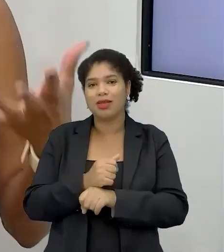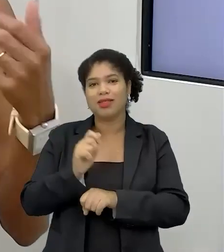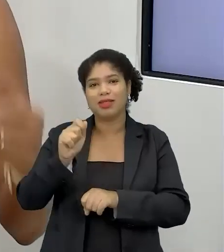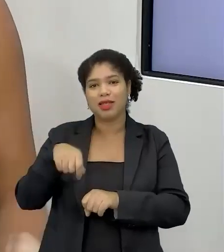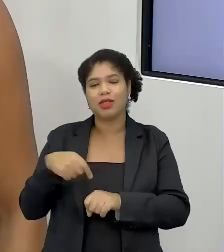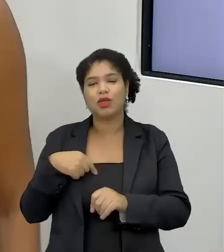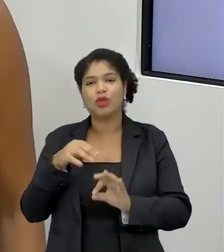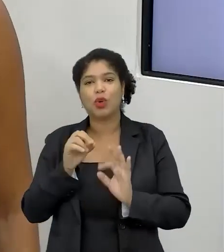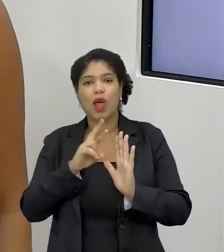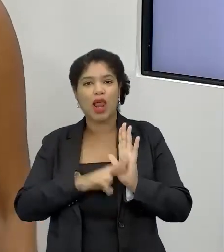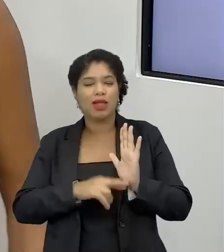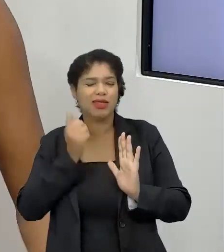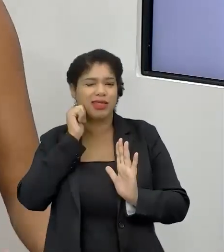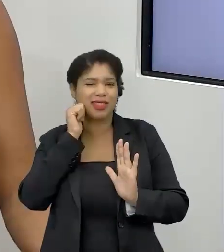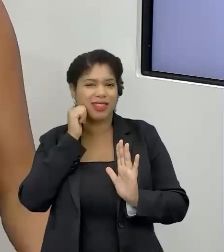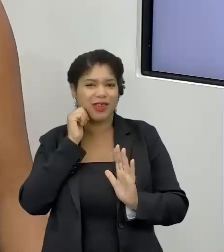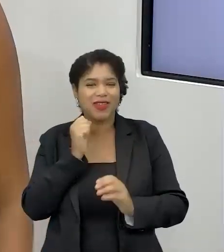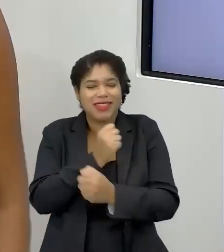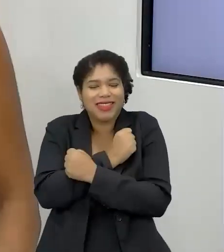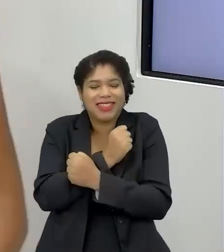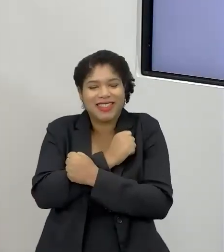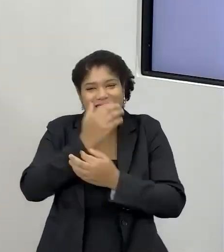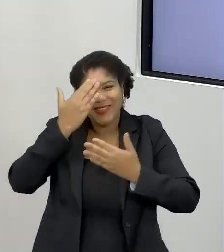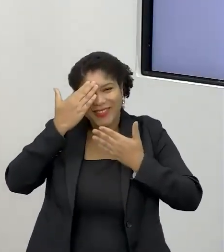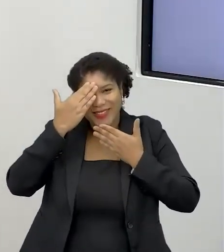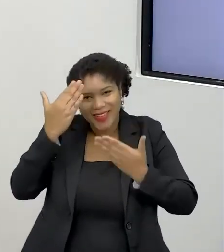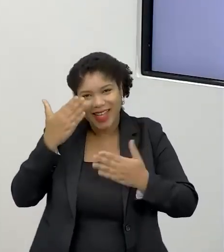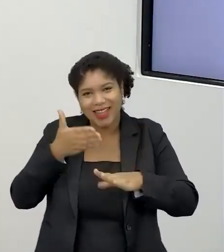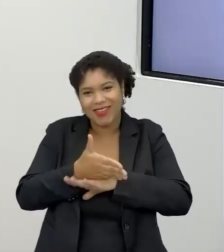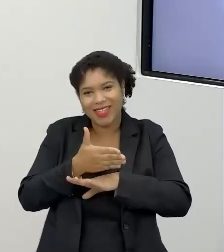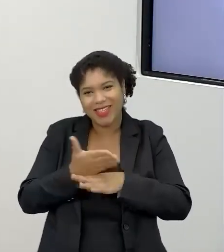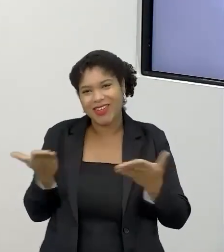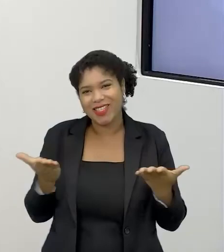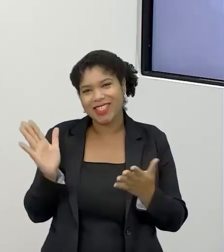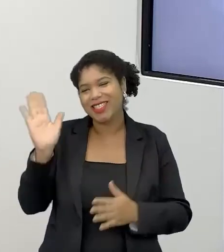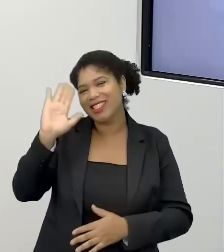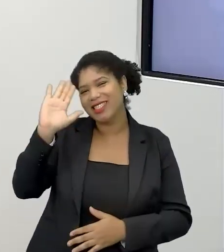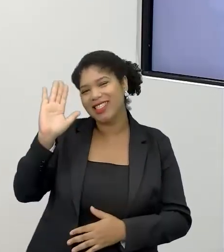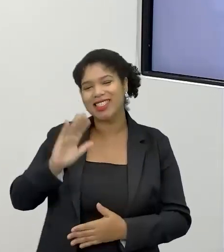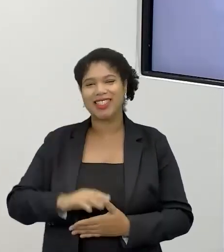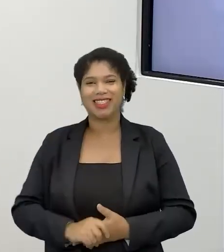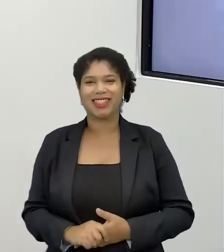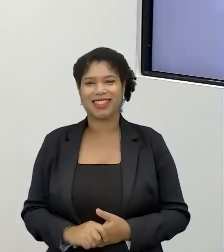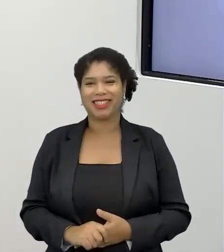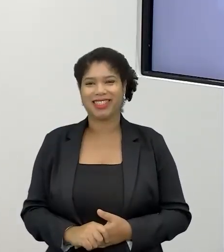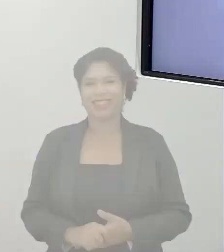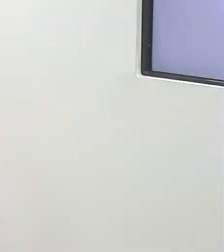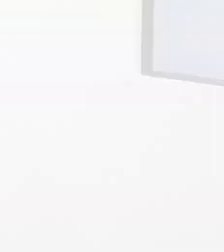relatório científico, tá bom? Um abraço e muito obrigada pela participação de vocês. Até a próxima.